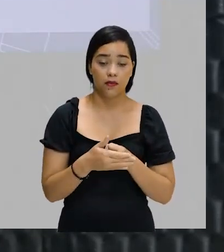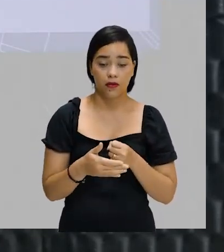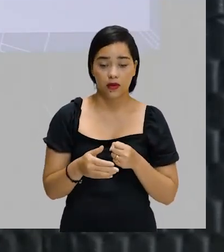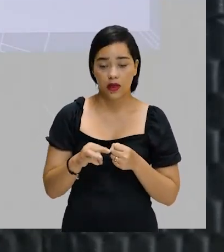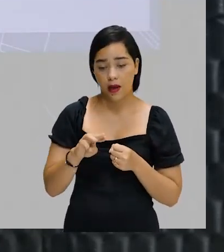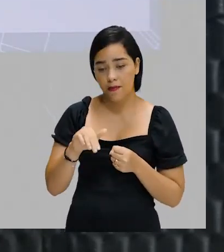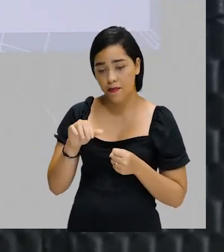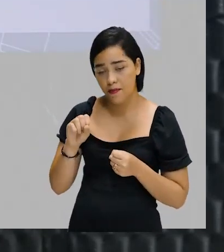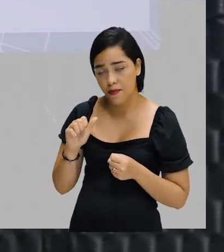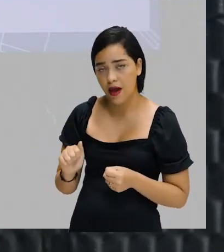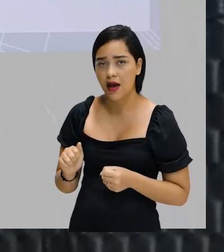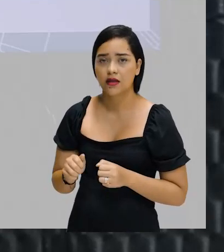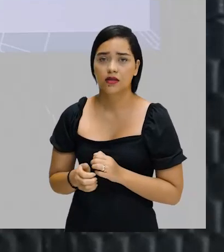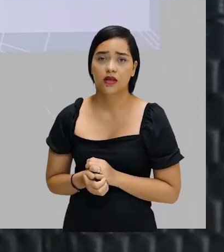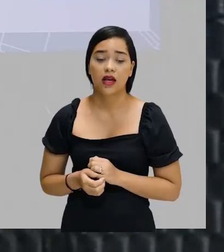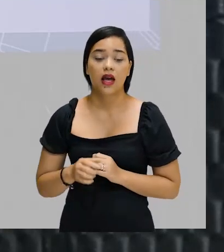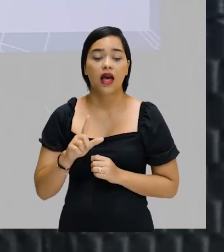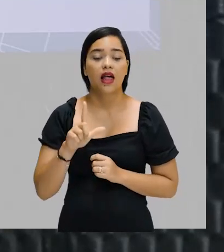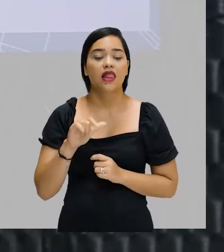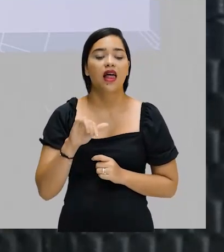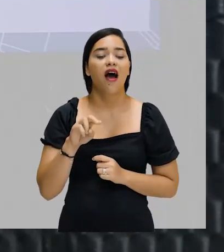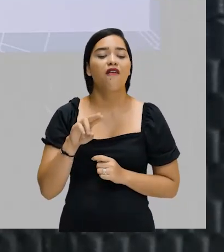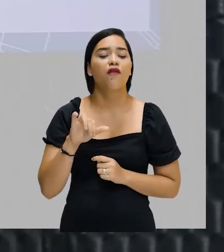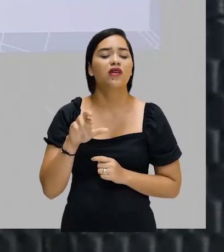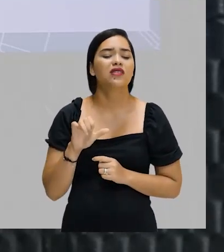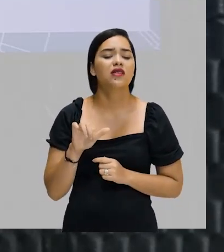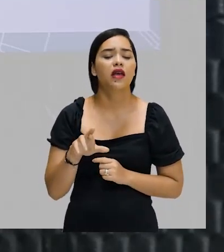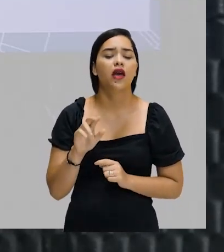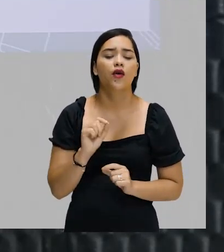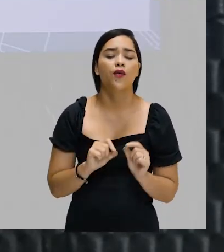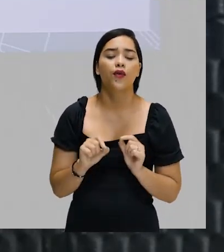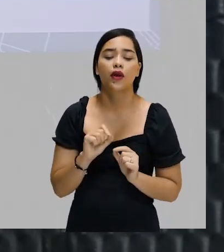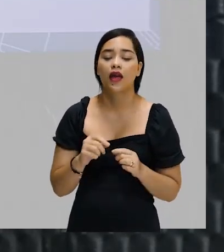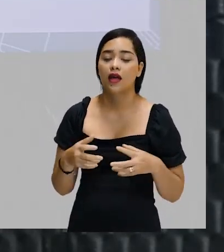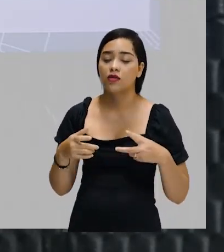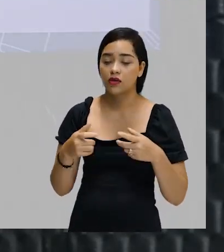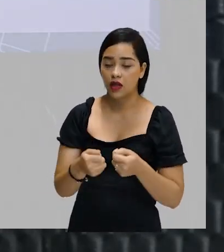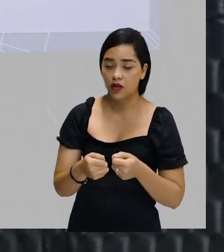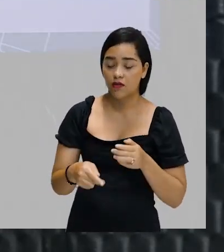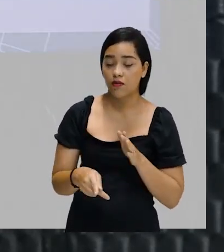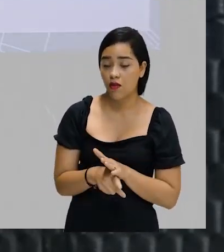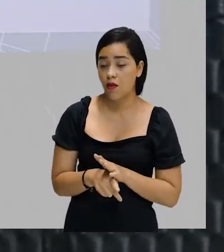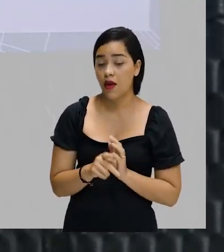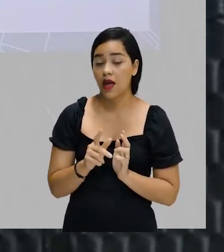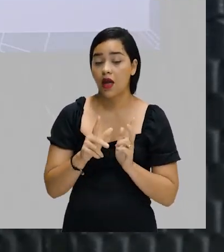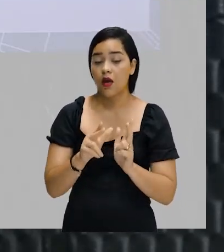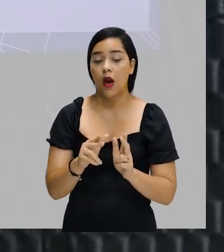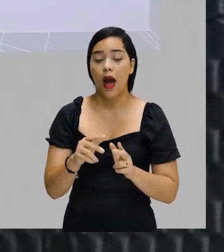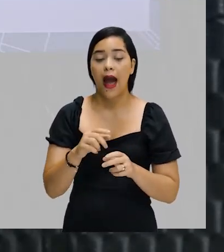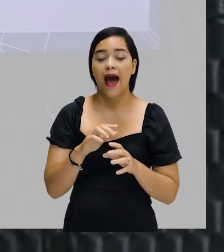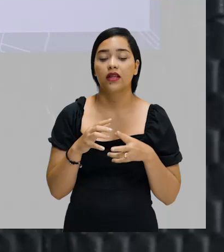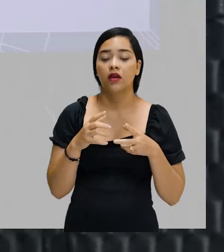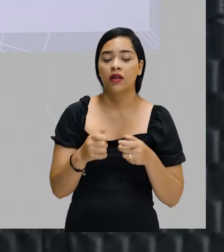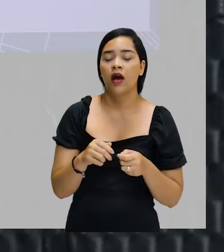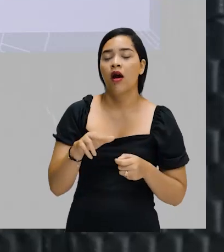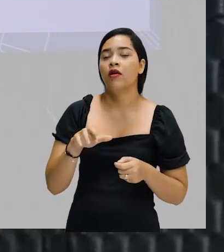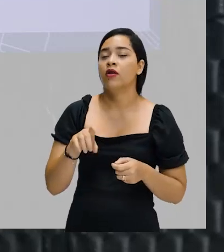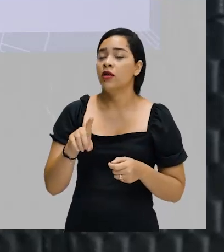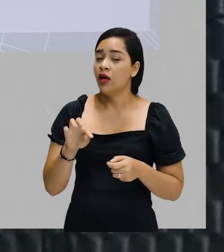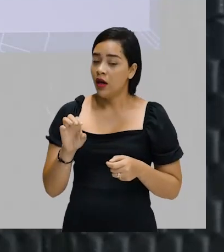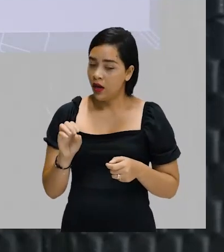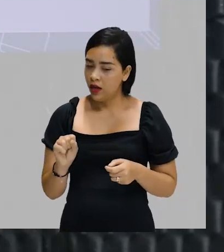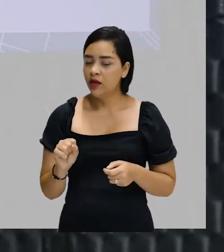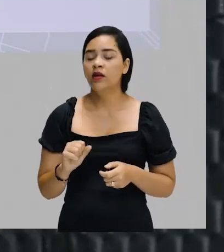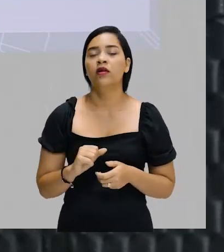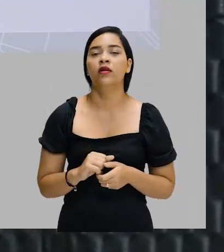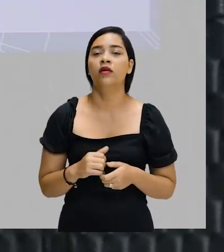massa. Turminha, Lavoisier havia verificado que a massa total dos reagentes era igual à massa total